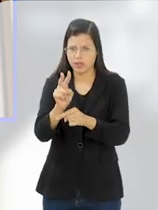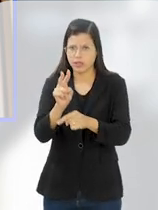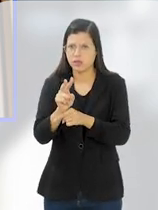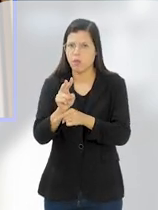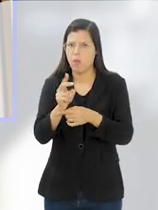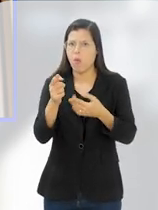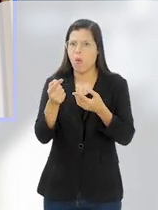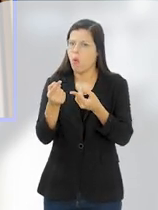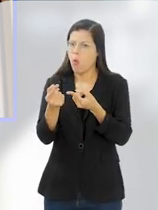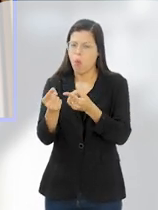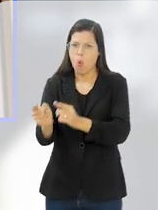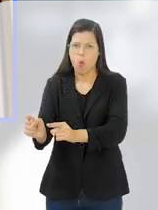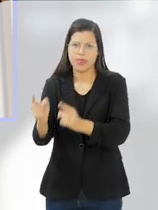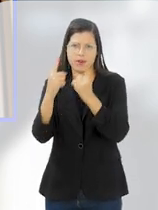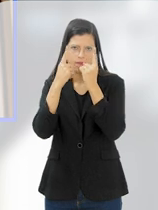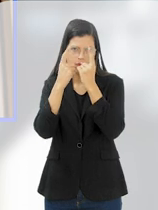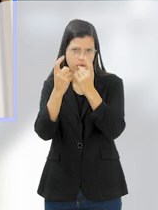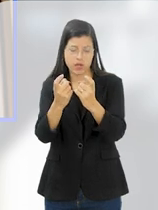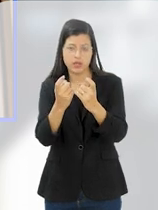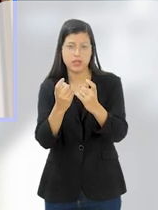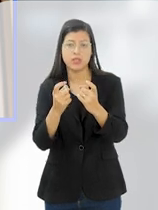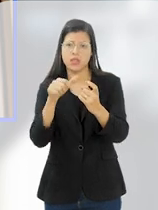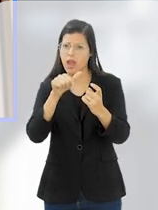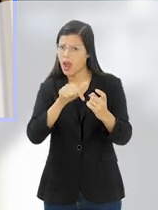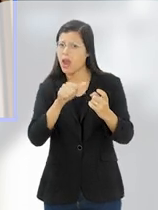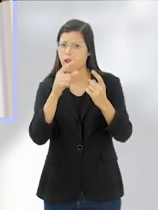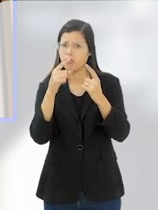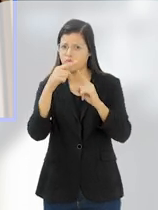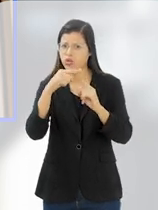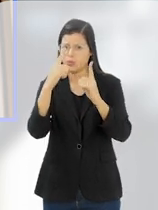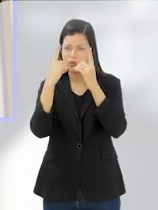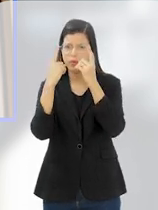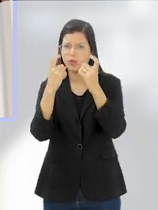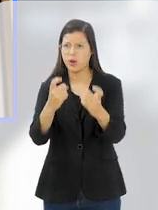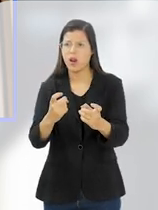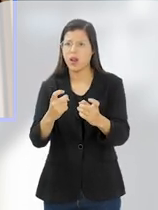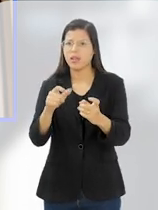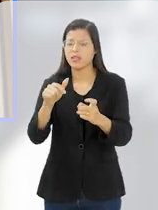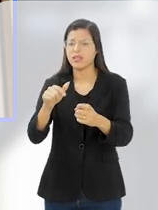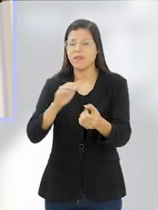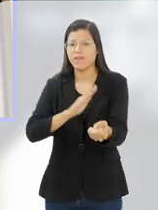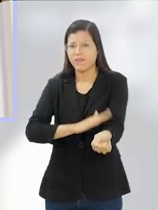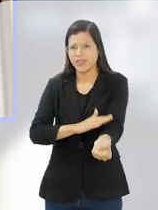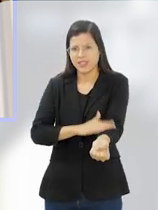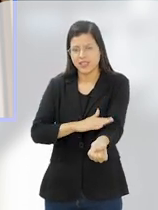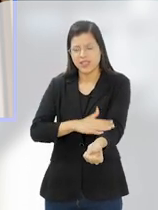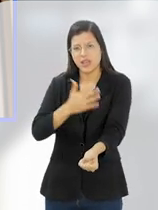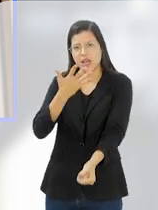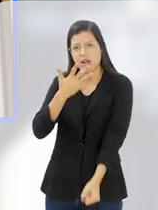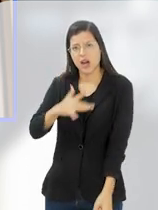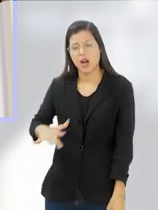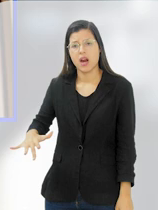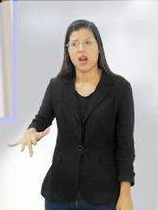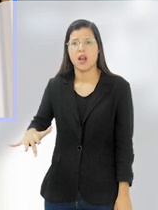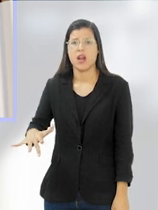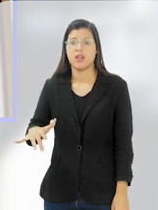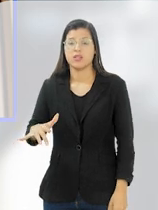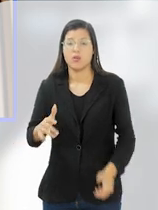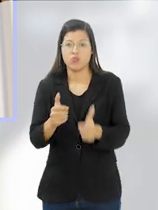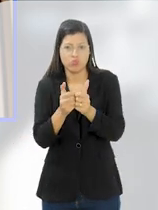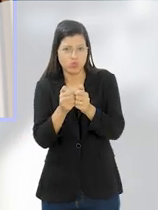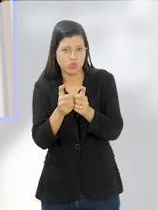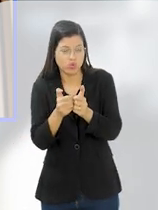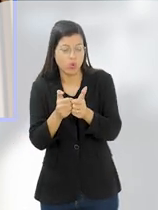contra violência desse tipo, né? Isso é uma violência. Você viciar uma criança, expor uma criança a um